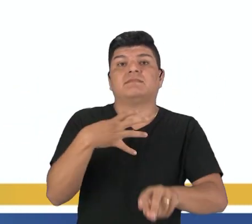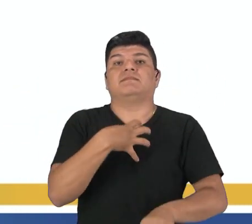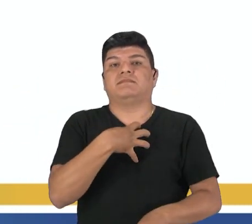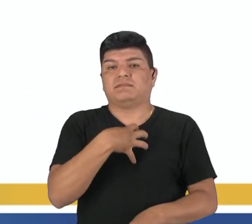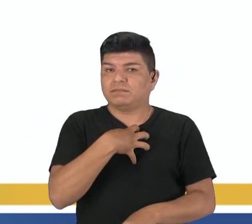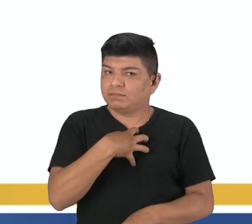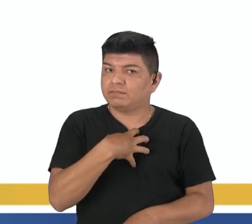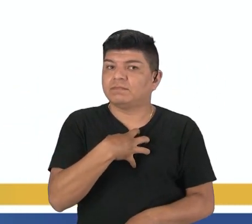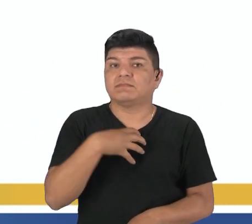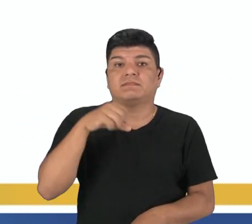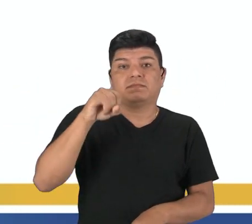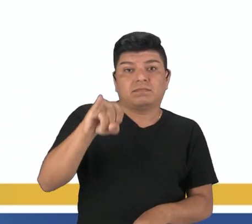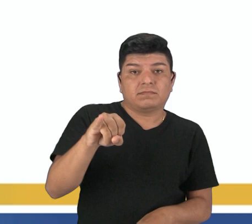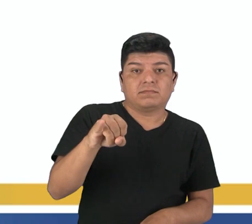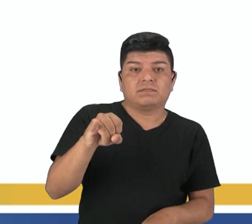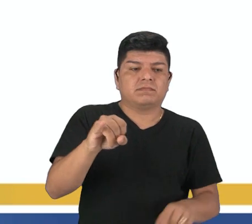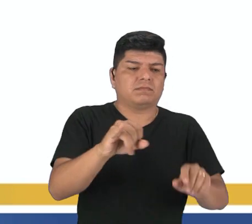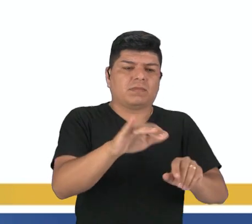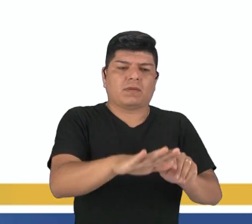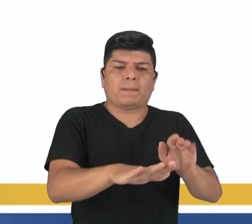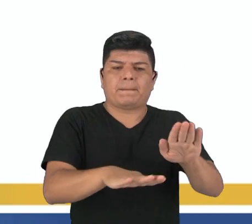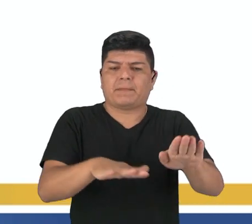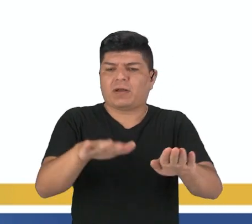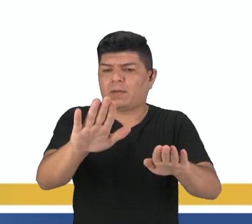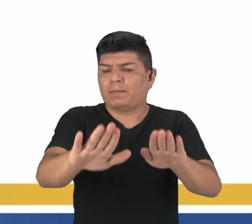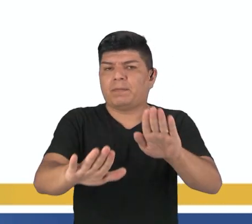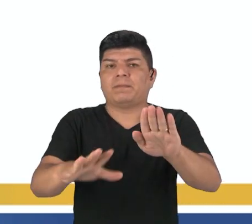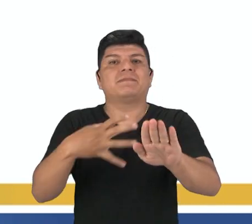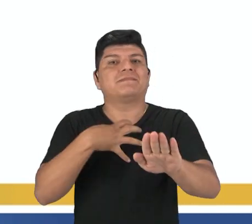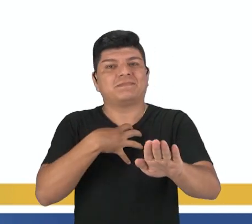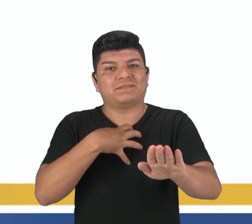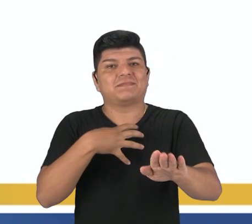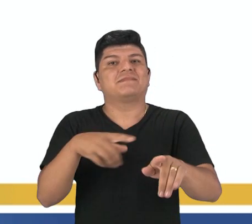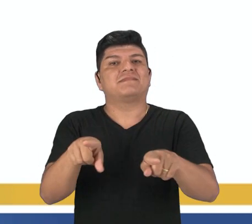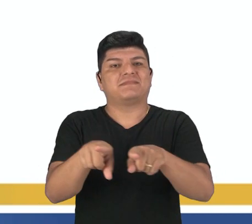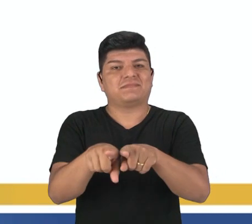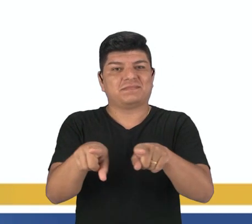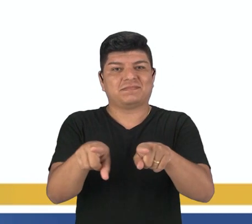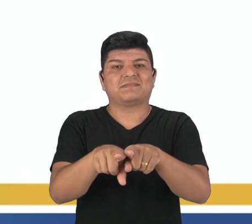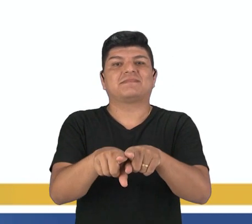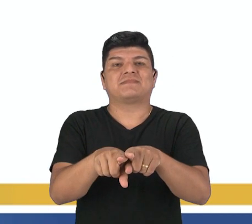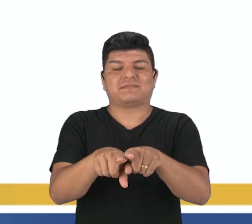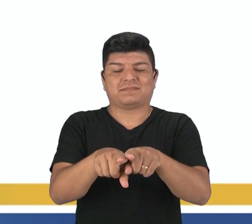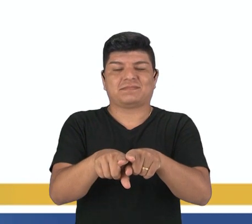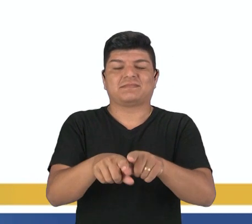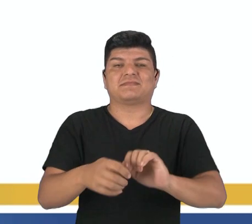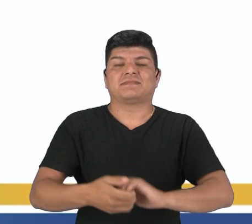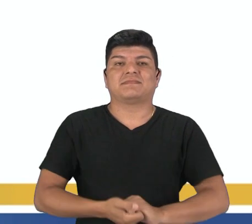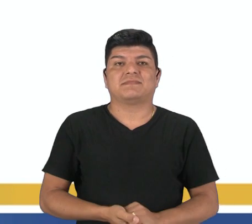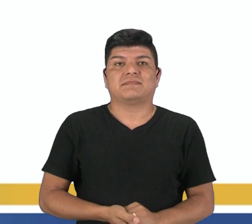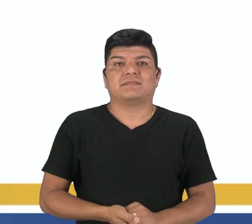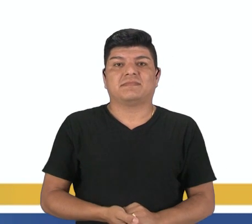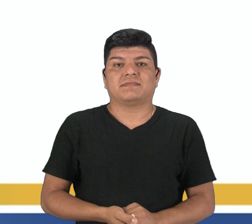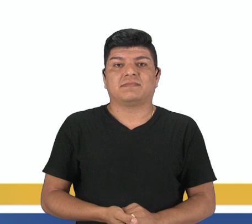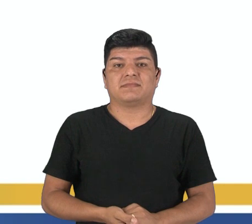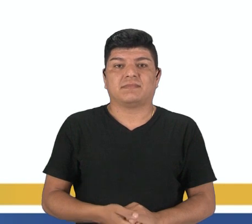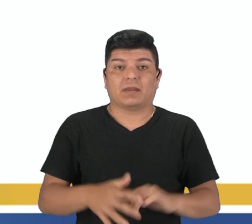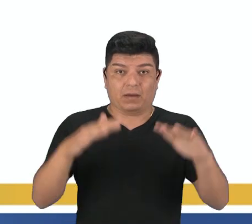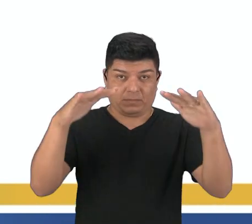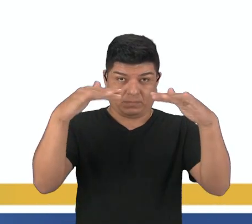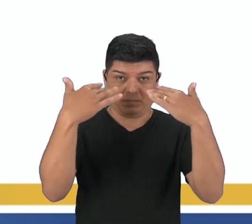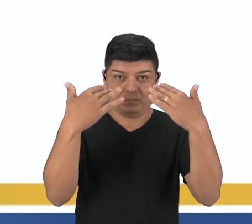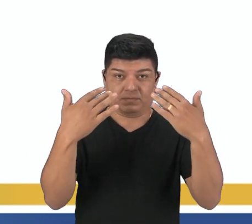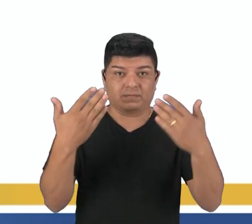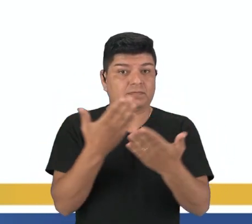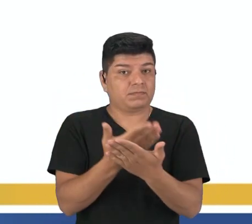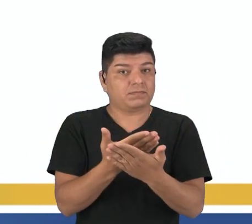sensação. Se você passar a mão por esses objetos, também você vai ter a sensação do tato. E eu quero chamar a atenção nessa aula